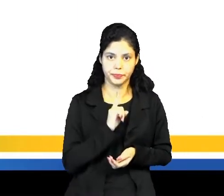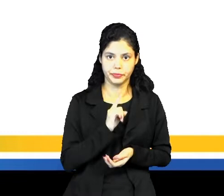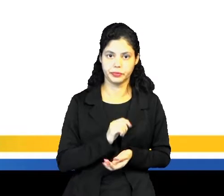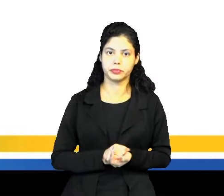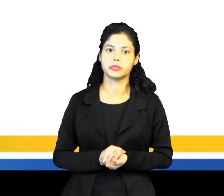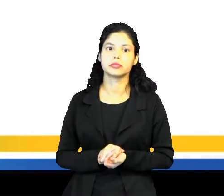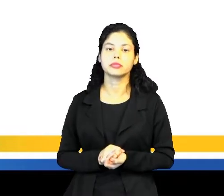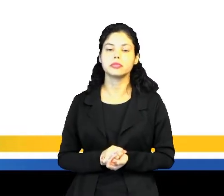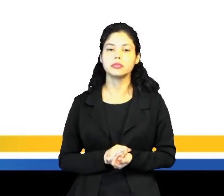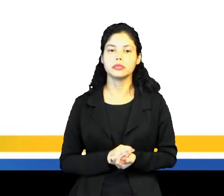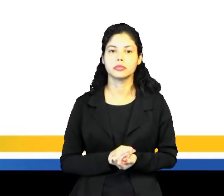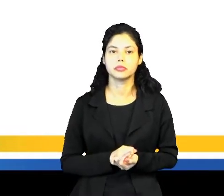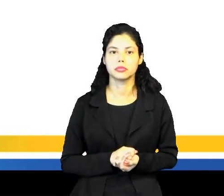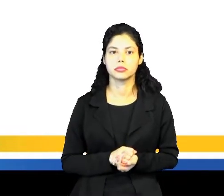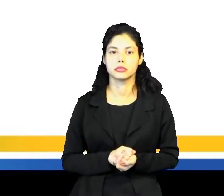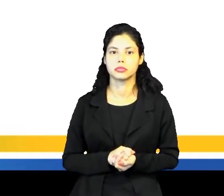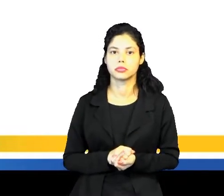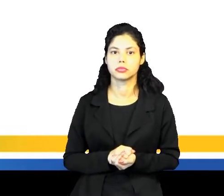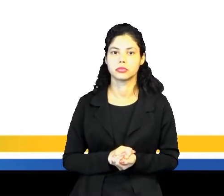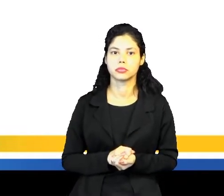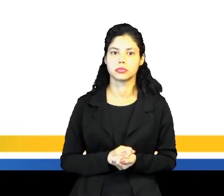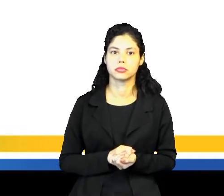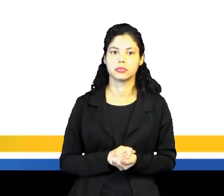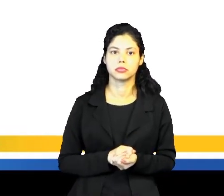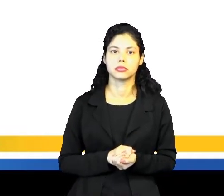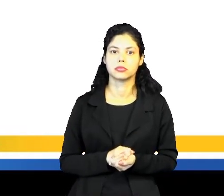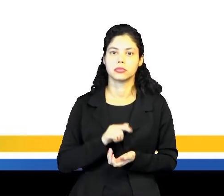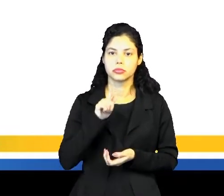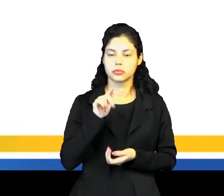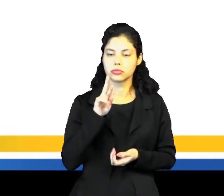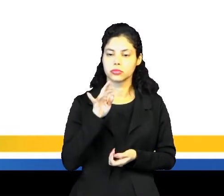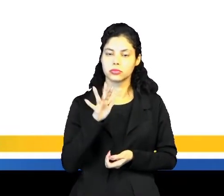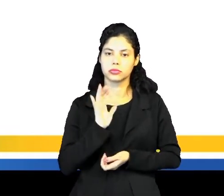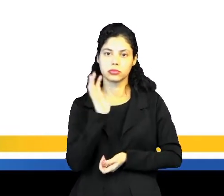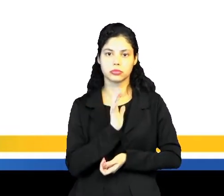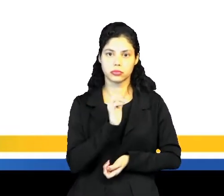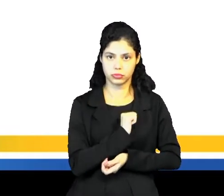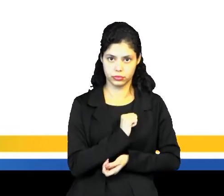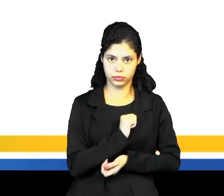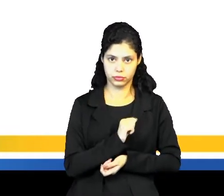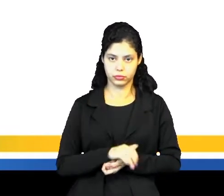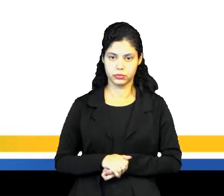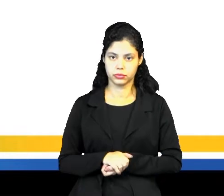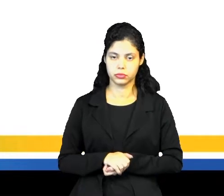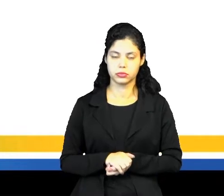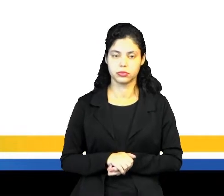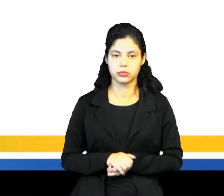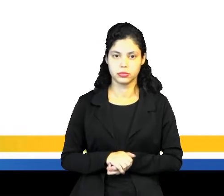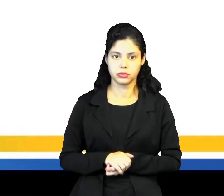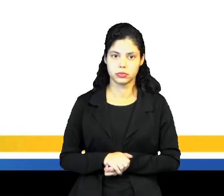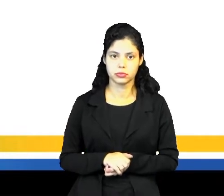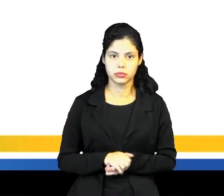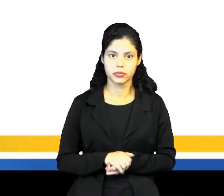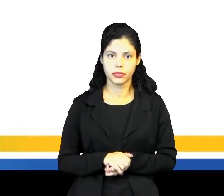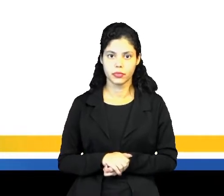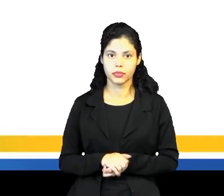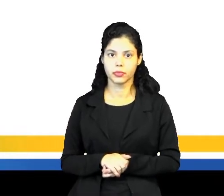né? Generoso de amores, ou seja, generoso de amores, né? Ele dá muito amor,